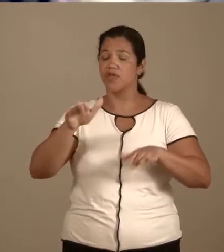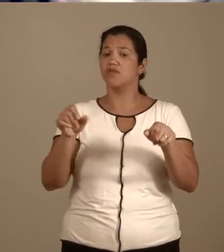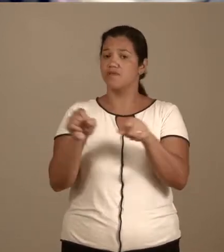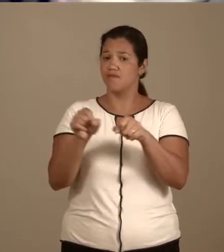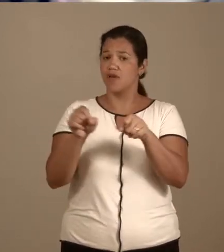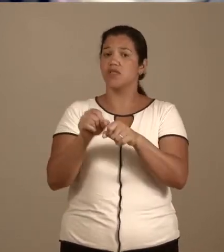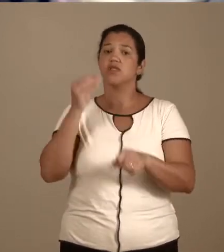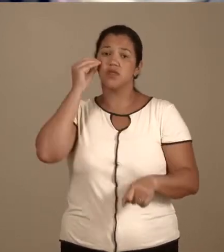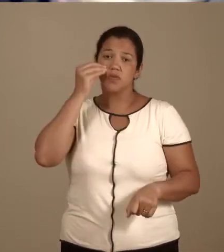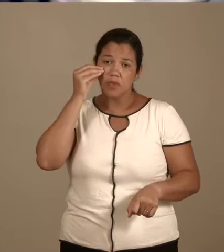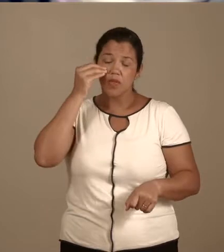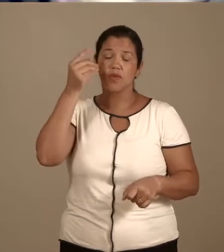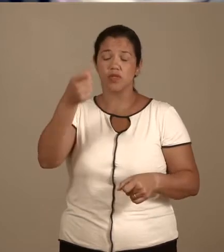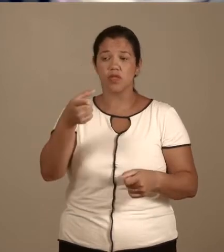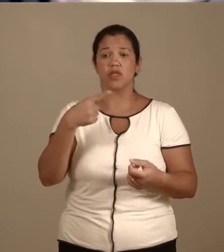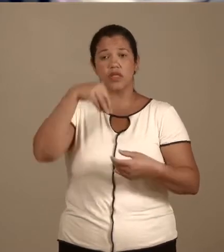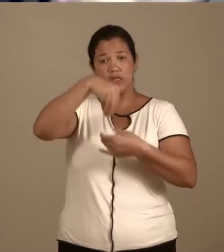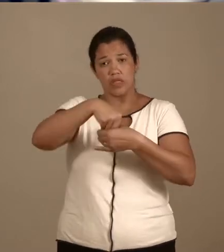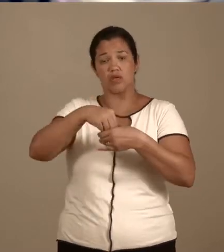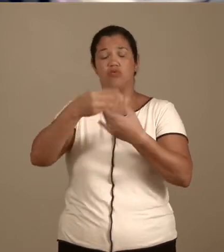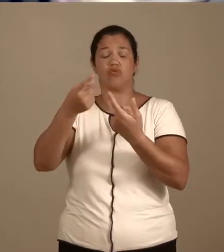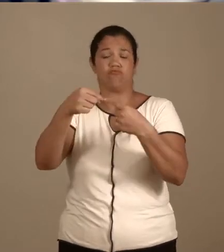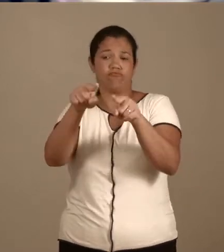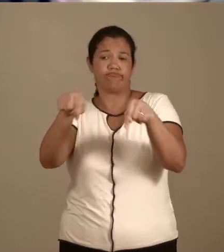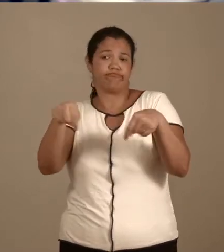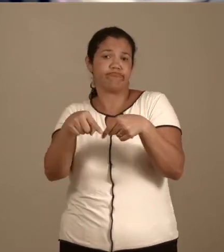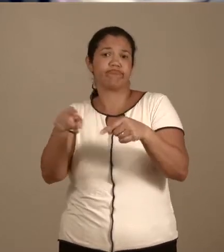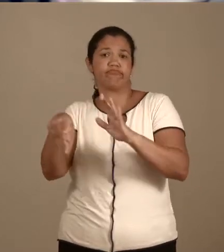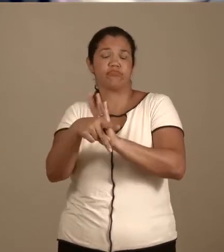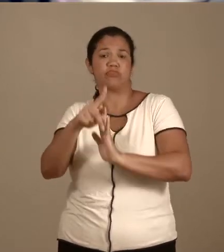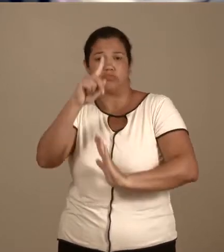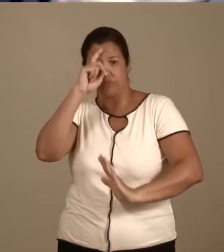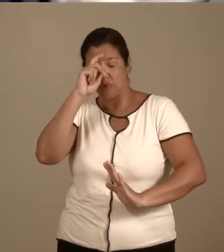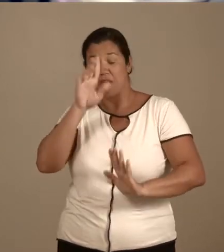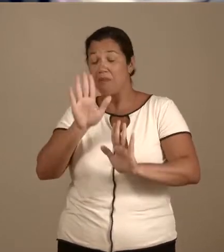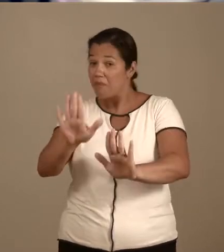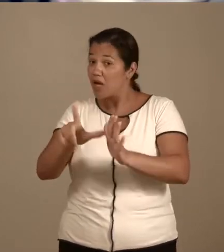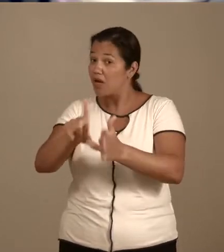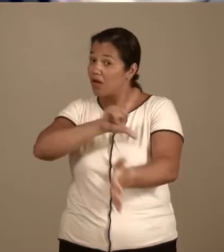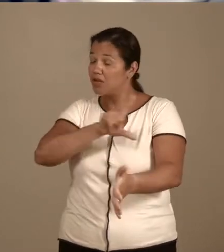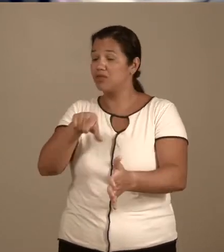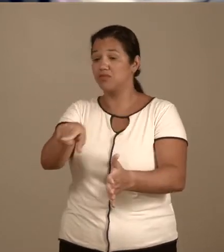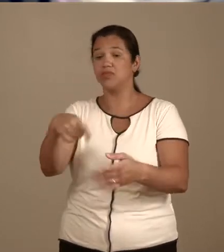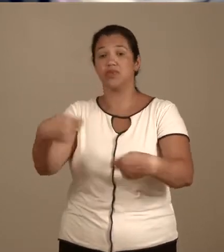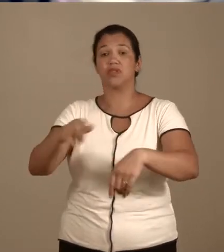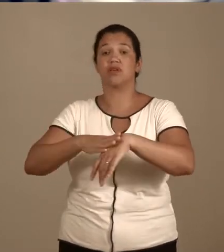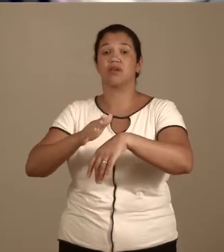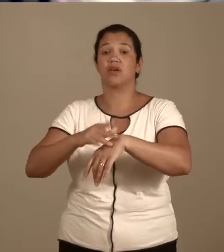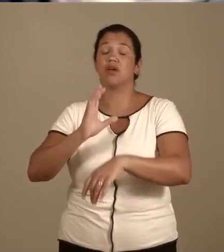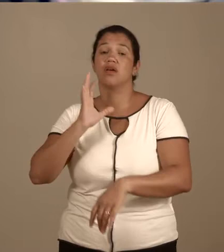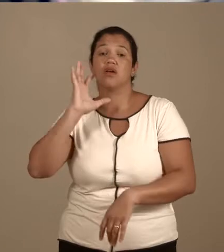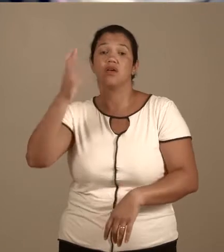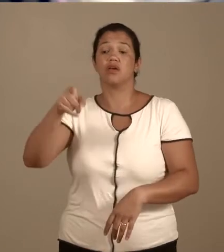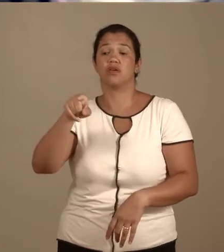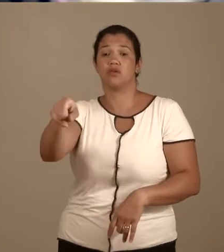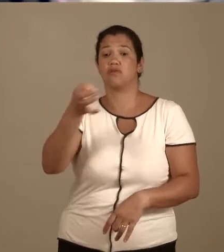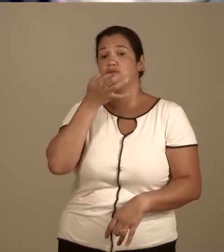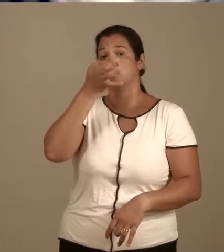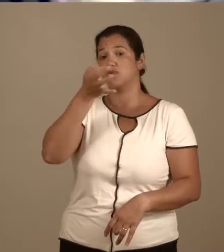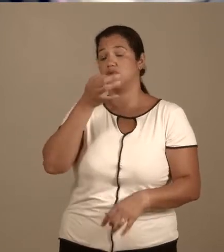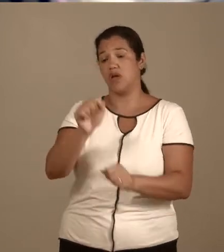estamos fazendo alguns ensaios clínicos ou terapêuticos, mas as pessoas precisam ter o seu livre